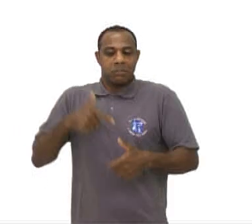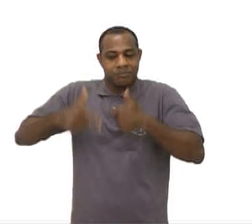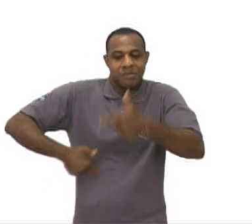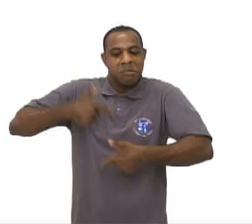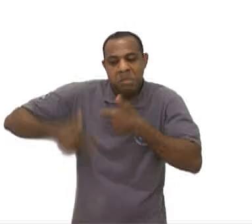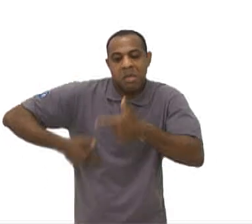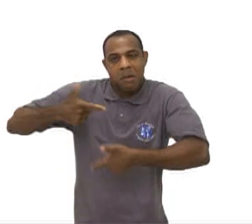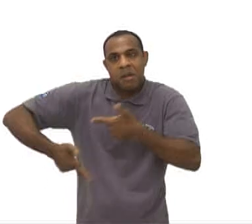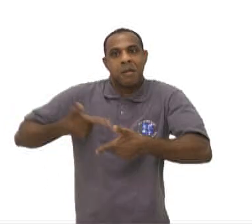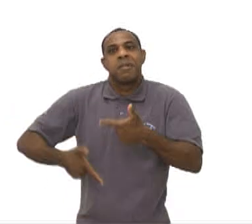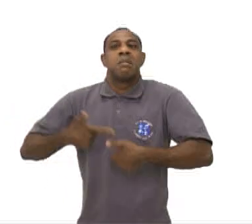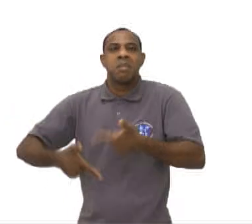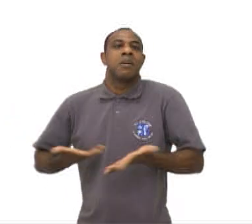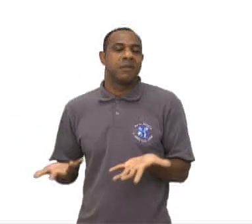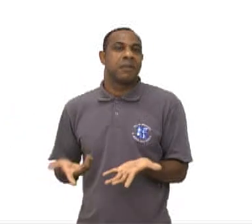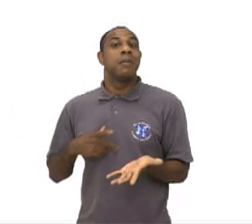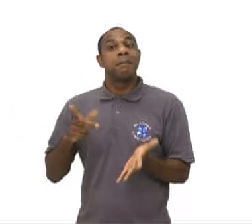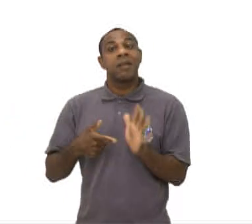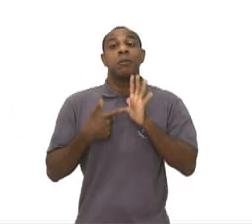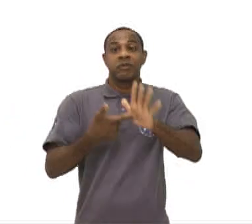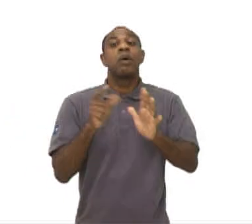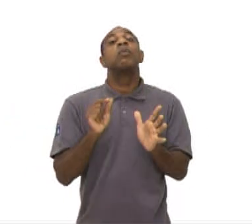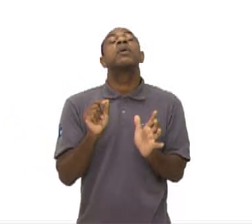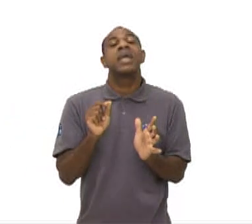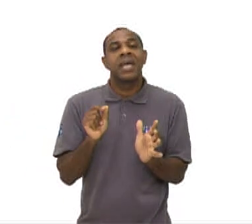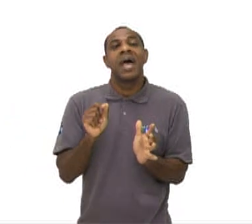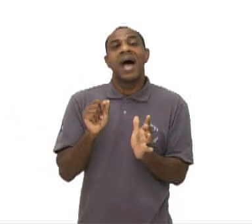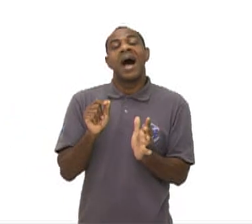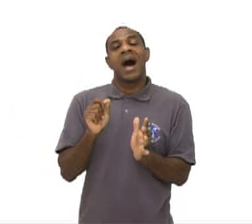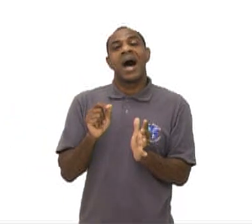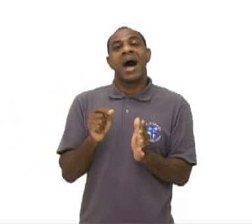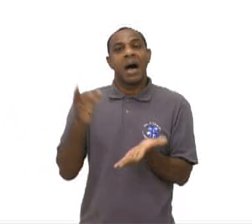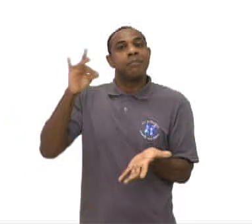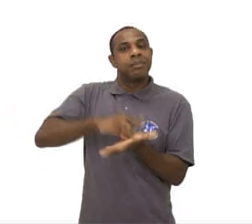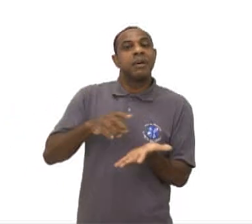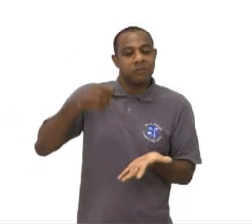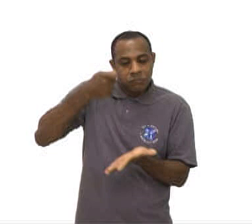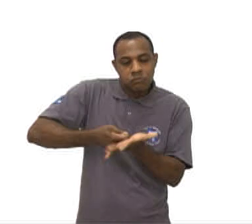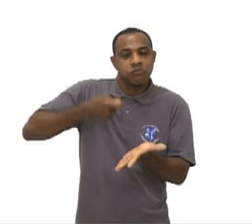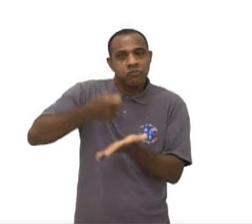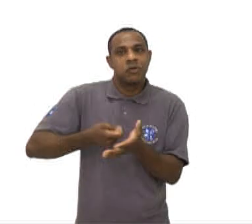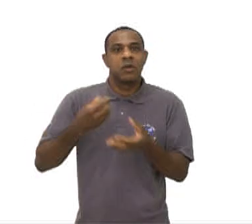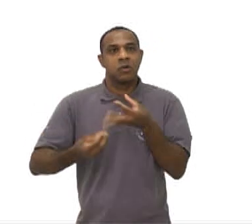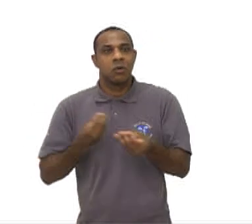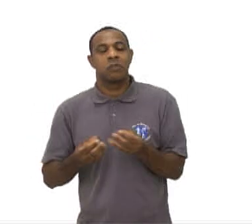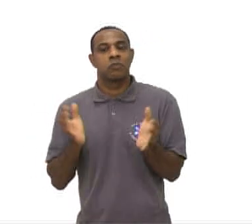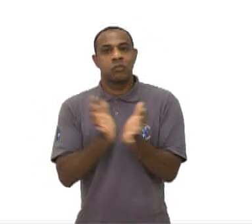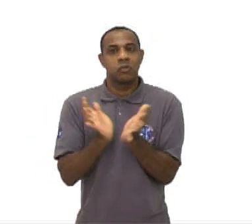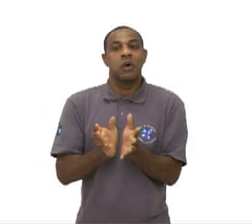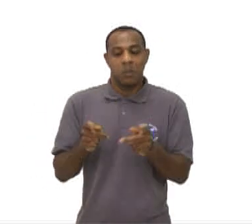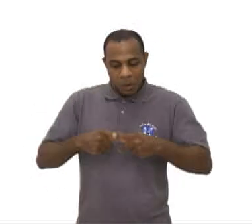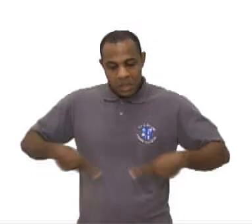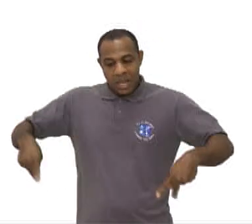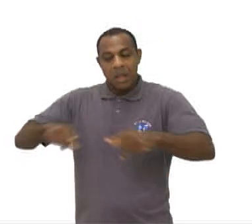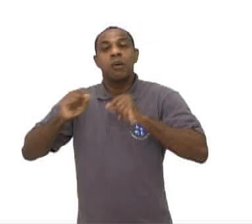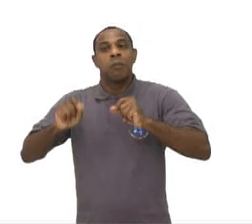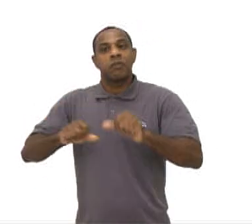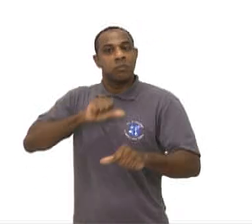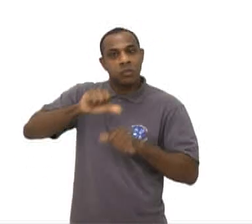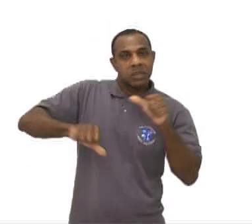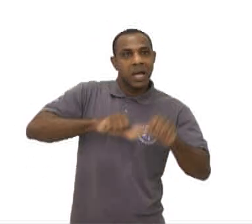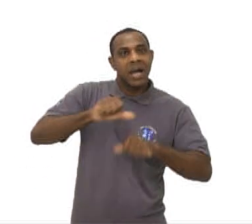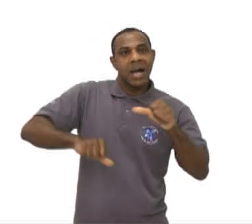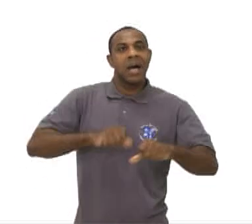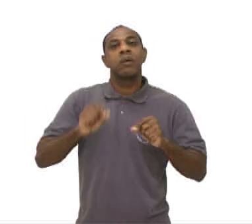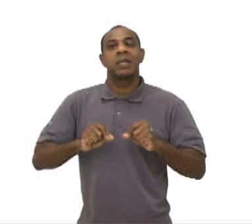trabalho. Ao demonstrar a realidade histórica da luta de classes e da dominação do homem sobre o homem, o proletariado pode modificar